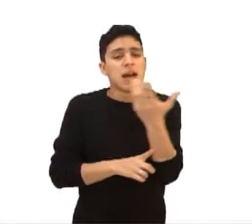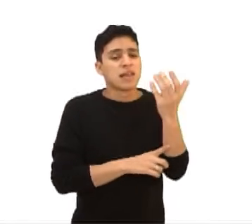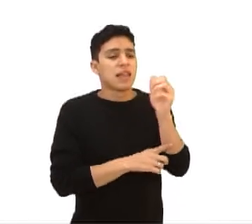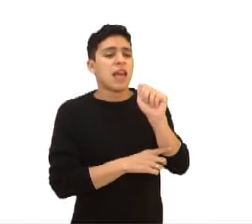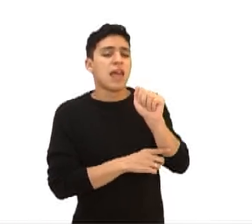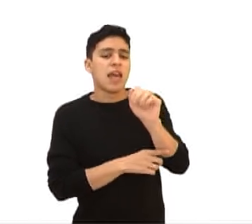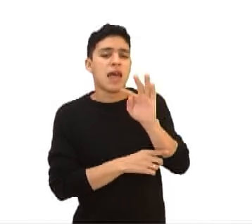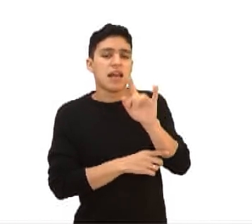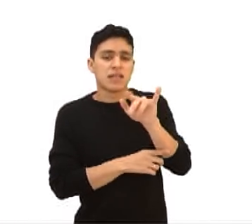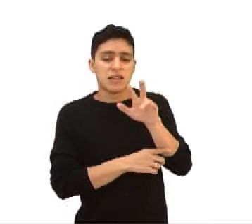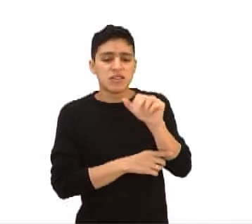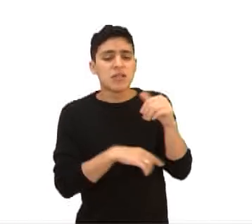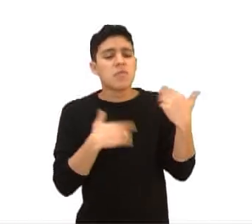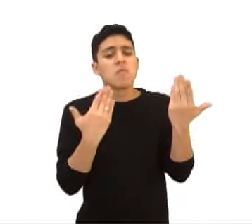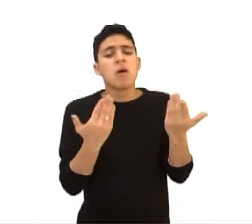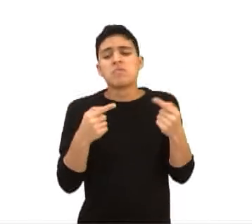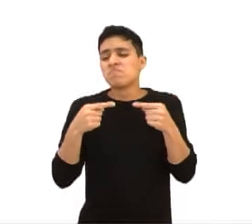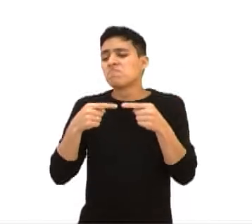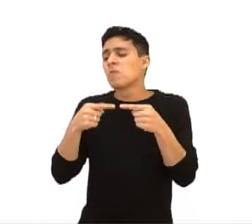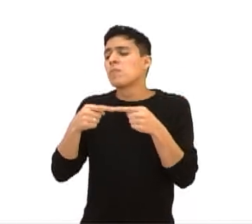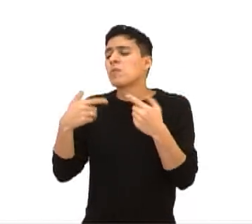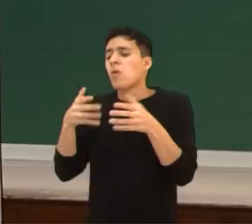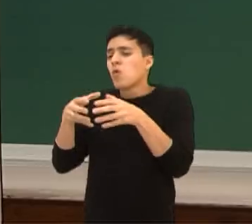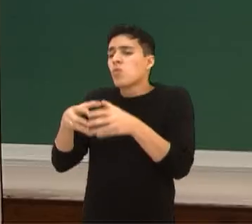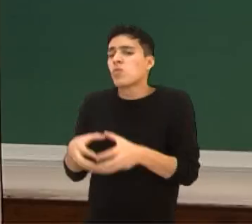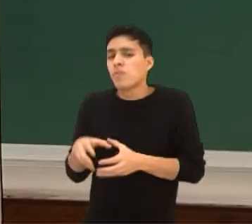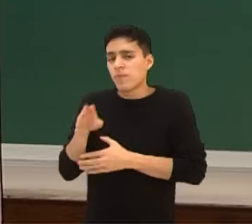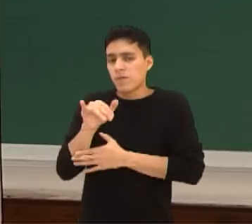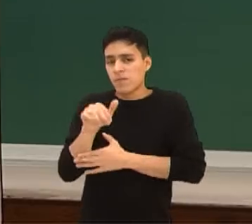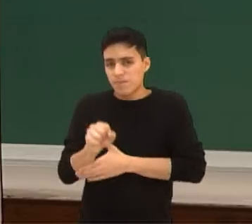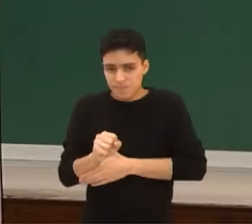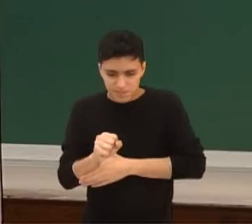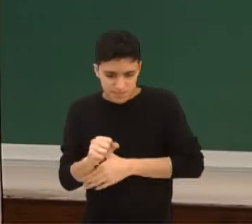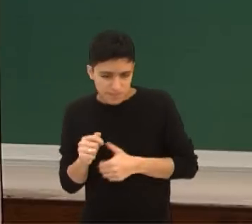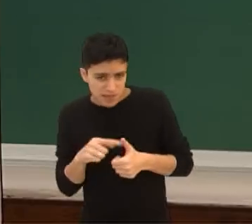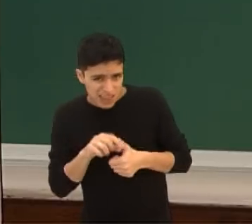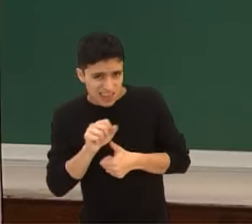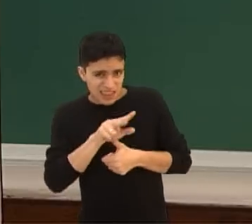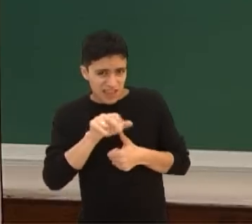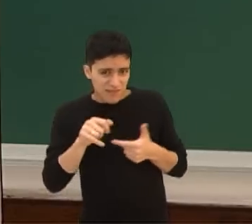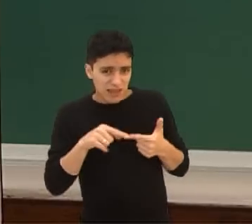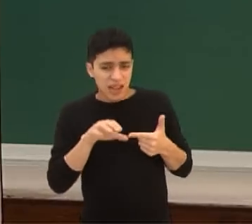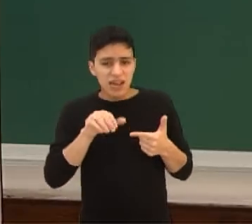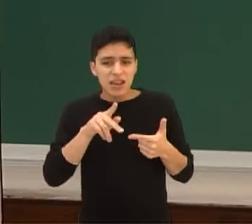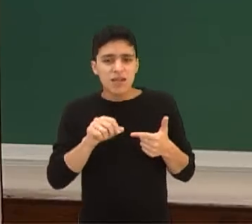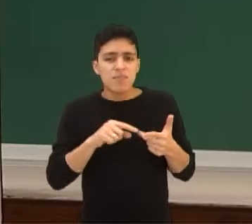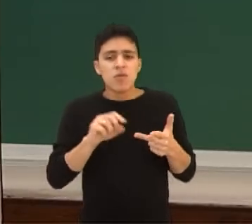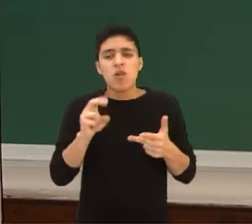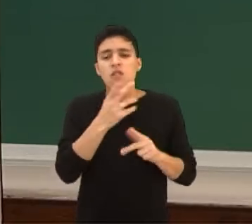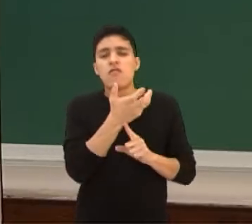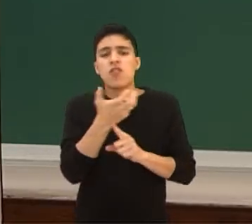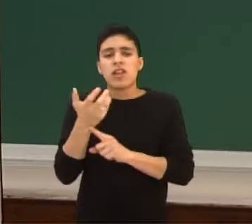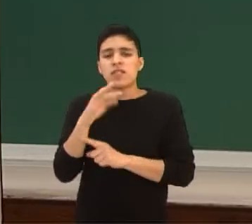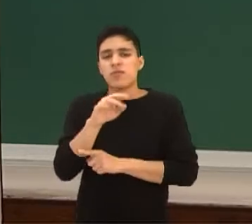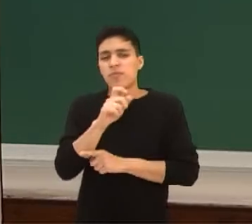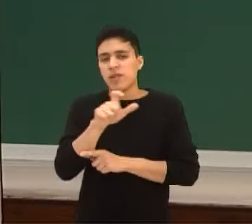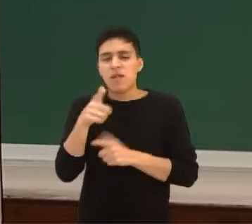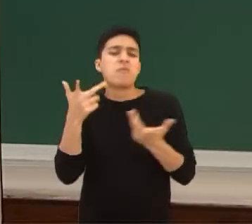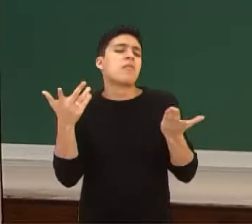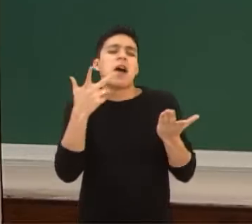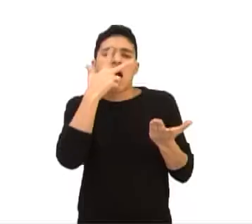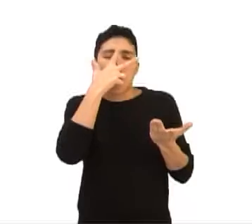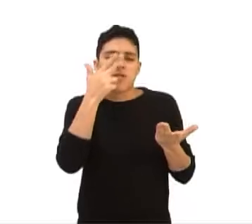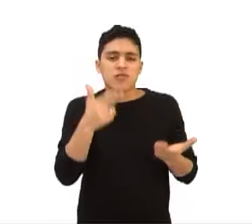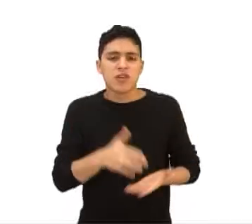brasileiro de que tipo de bioma? Afinal de contas, Mata Atlântica é o quê? É uma savana? É campo ou é floresta tropical? O que você